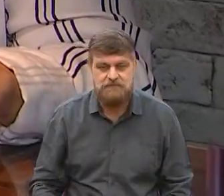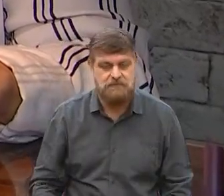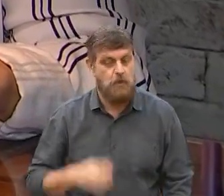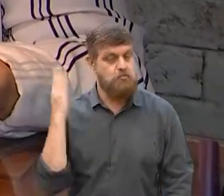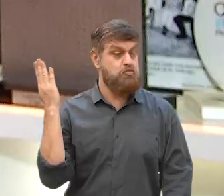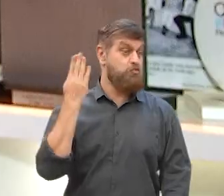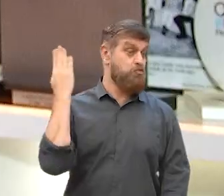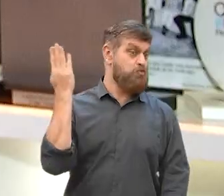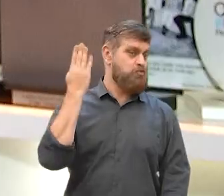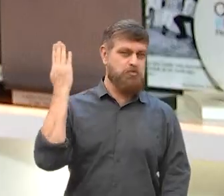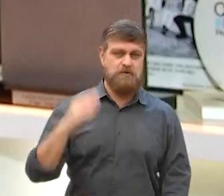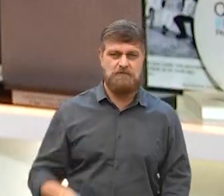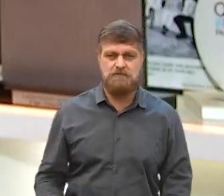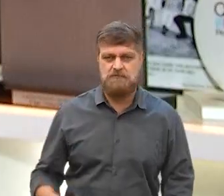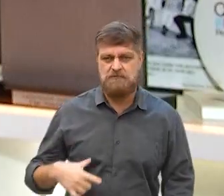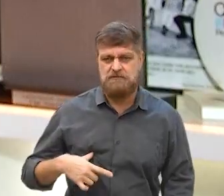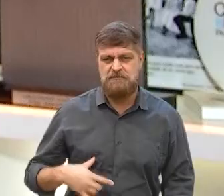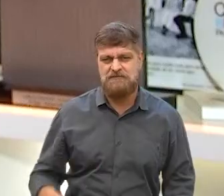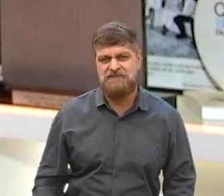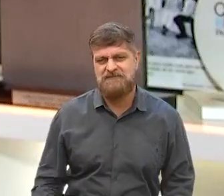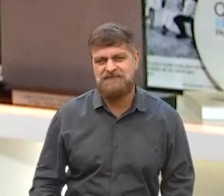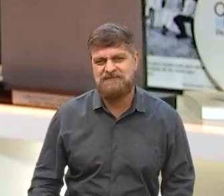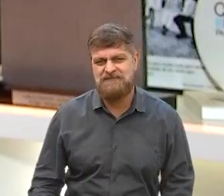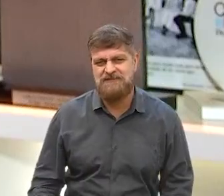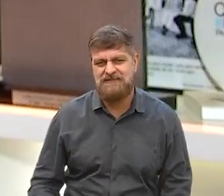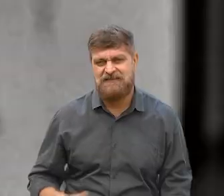que eu projetava era possível de fazer.